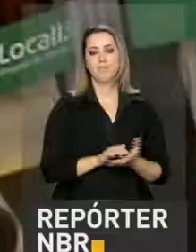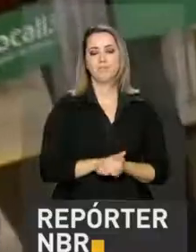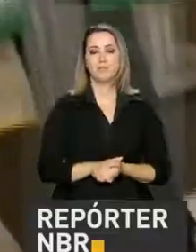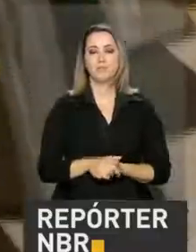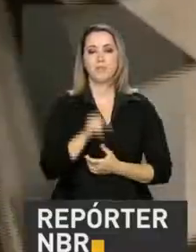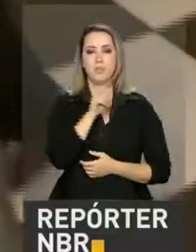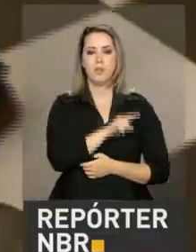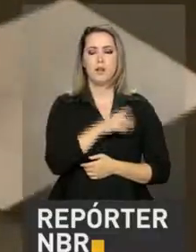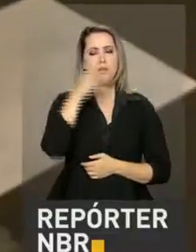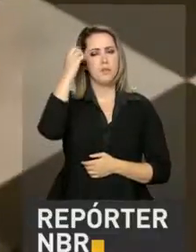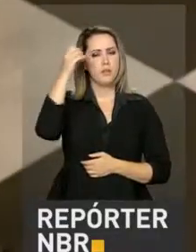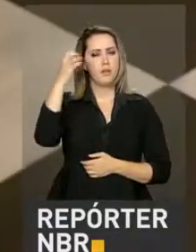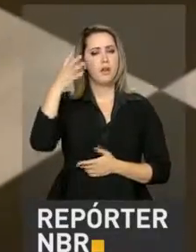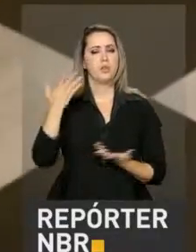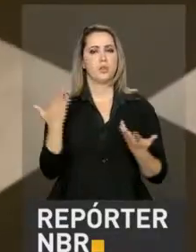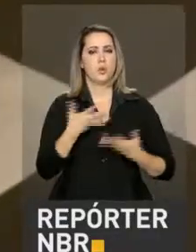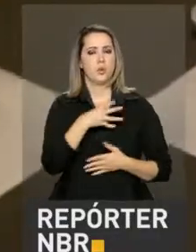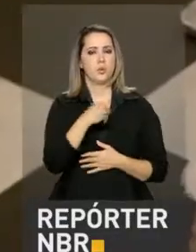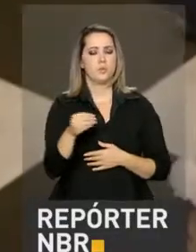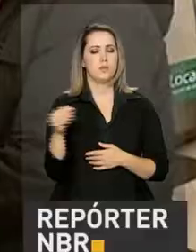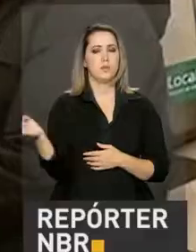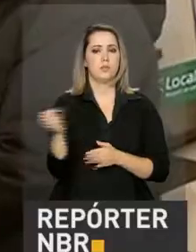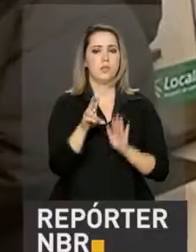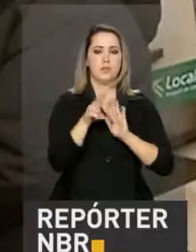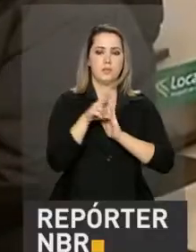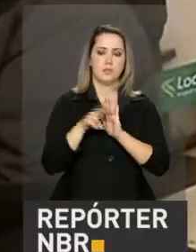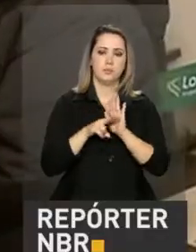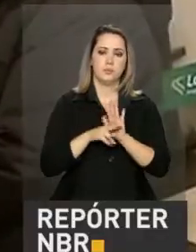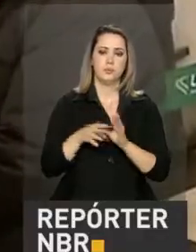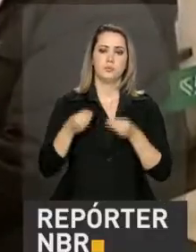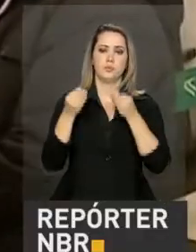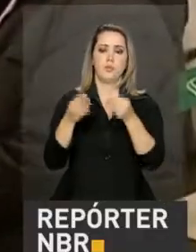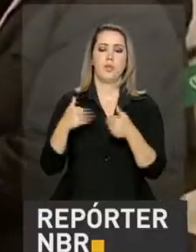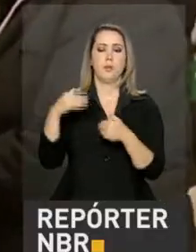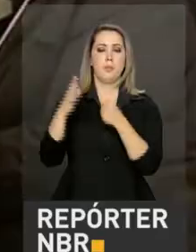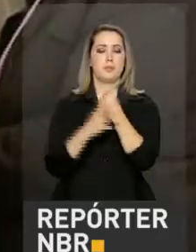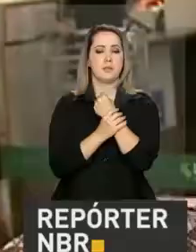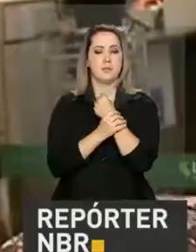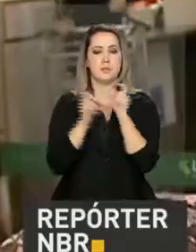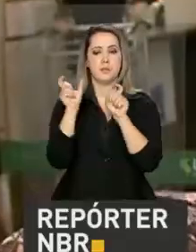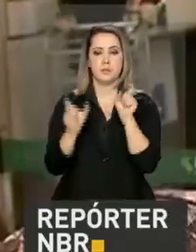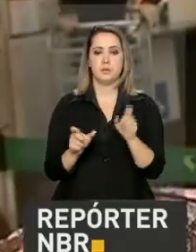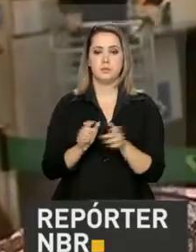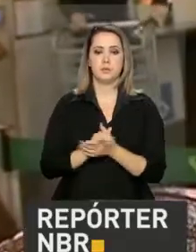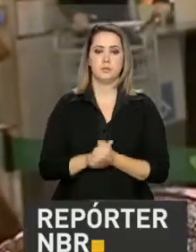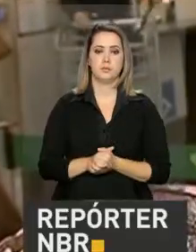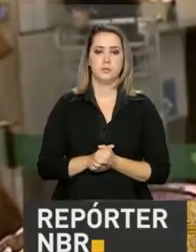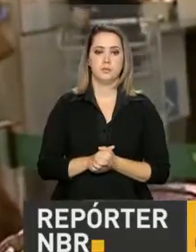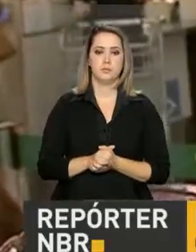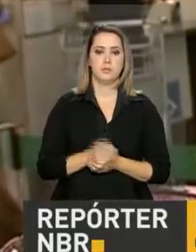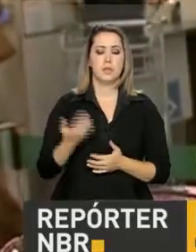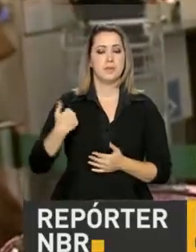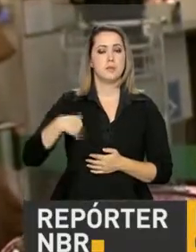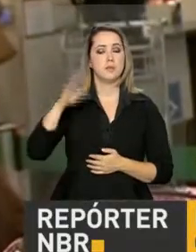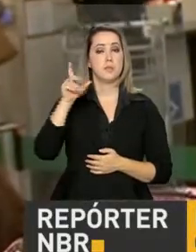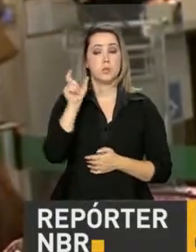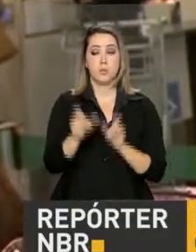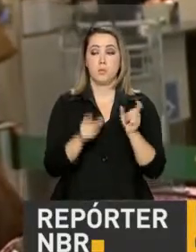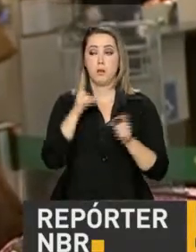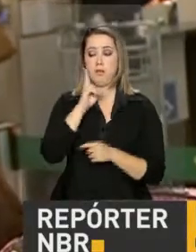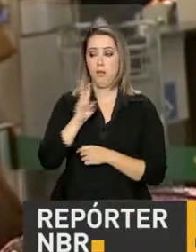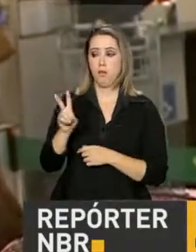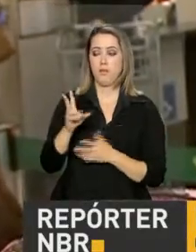que viaja de férias com os filhos, as novas regras dão mais garantias aos passageiros. Cada vez mais o consumidor está sendo visto,